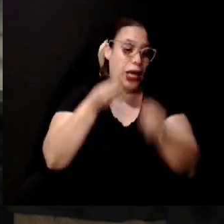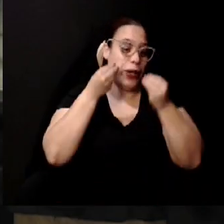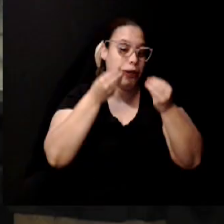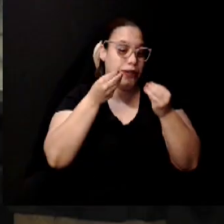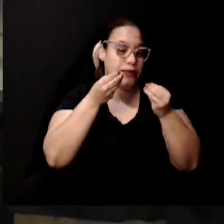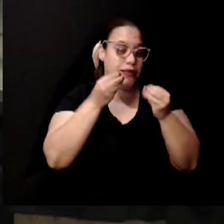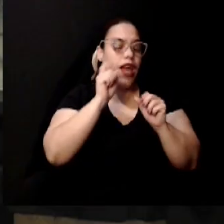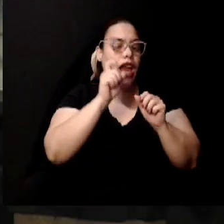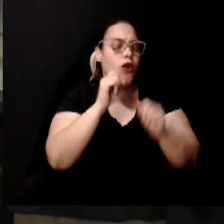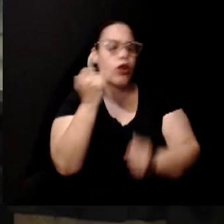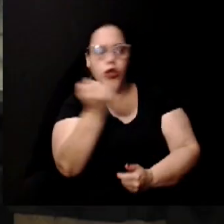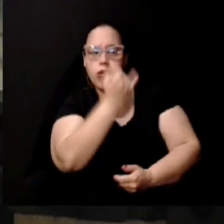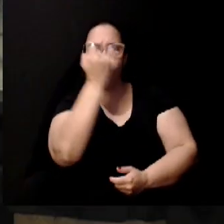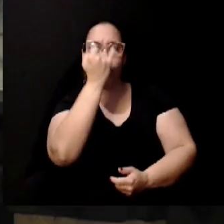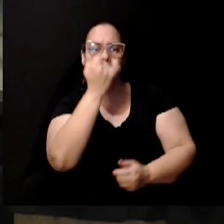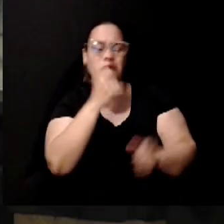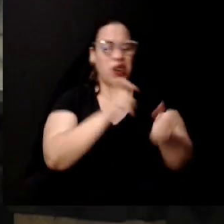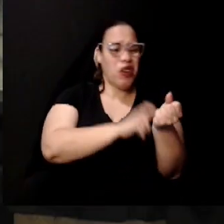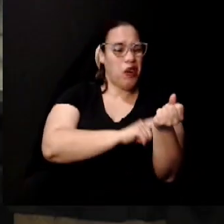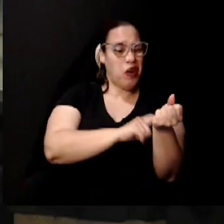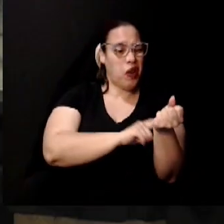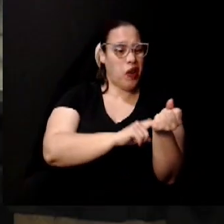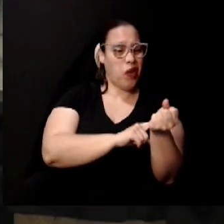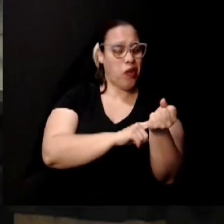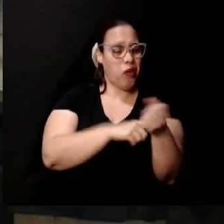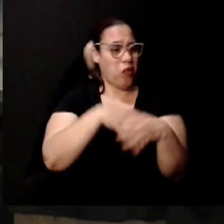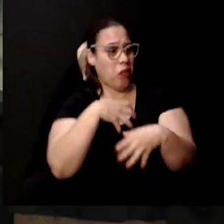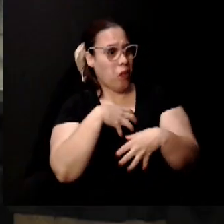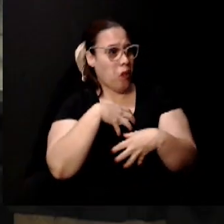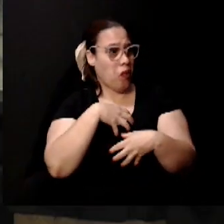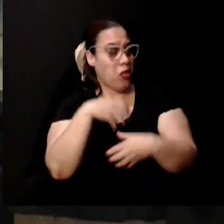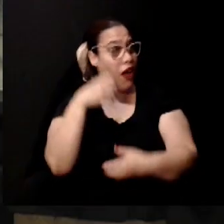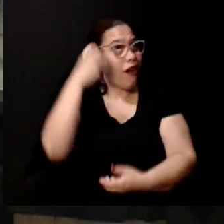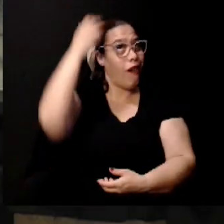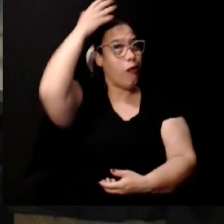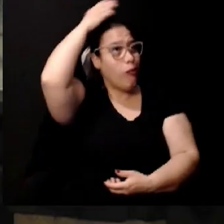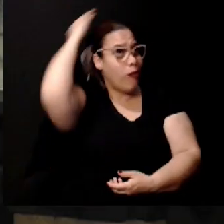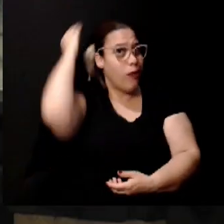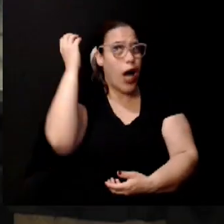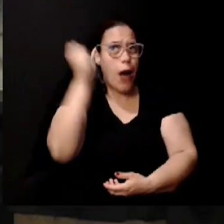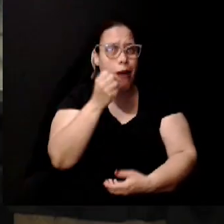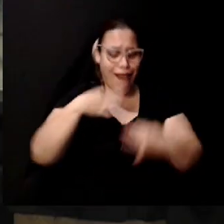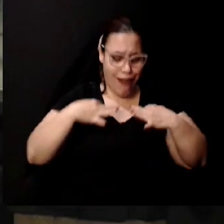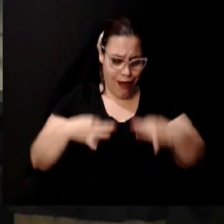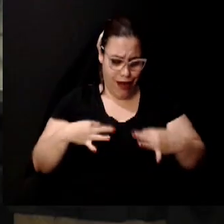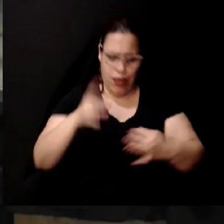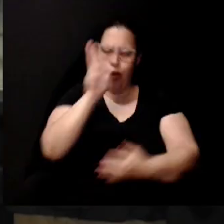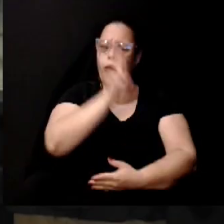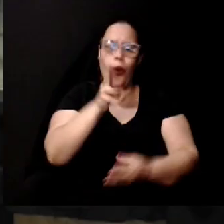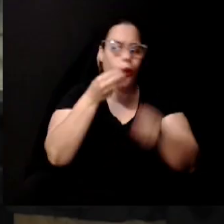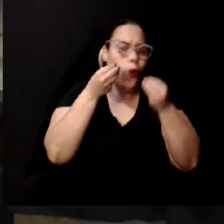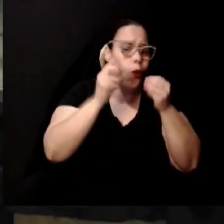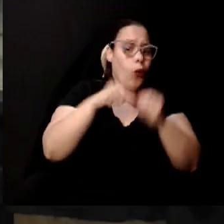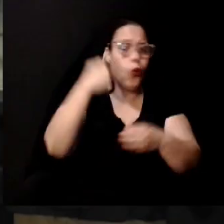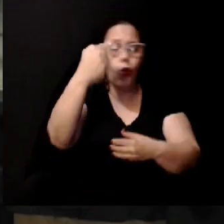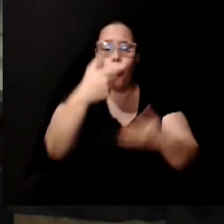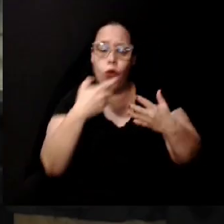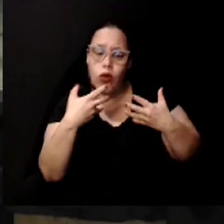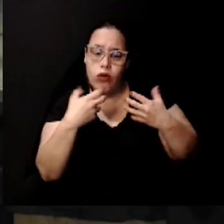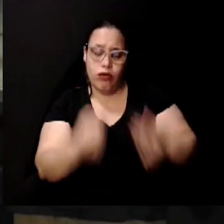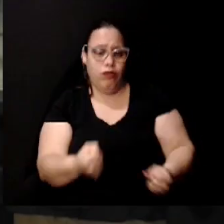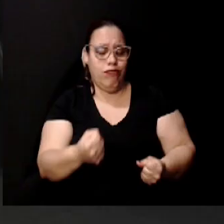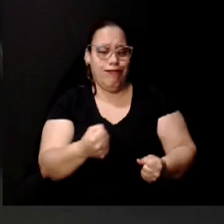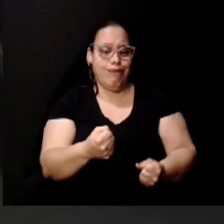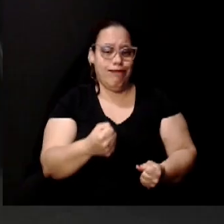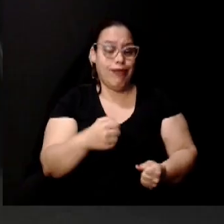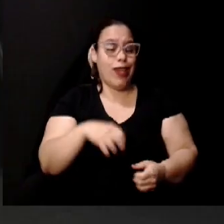que te incomoda? Tô com cabelo branco, será que eu vou ter que pintar a roupa que eu tô utilizando? Como é que o outro vai receber? Isso é algo que te preocupa, que